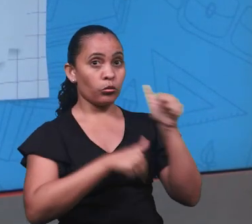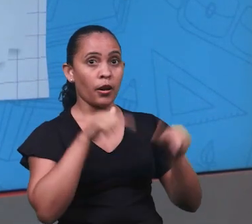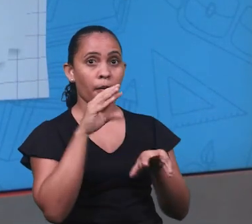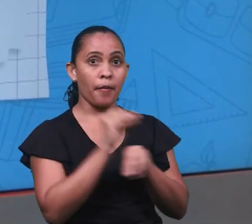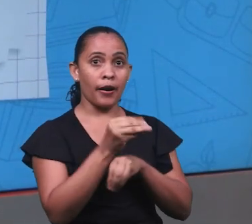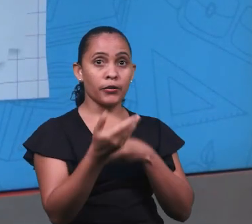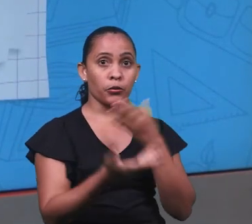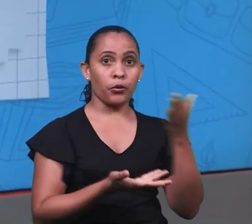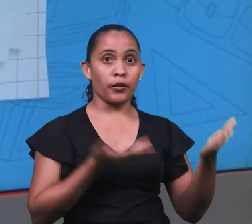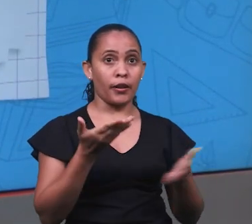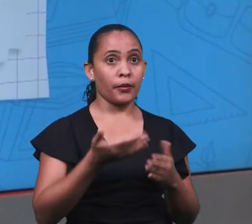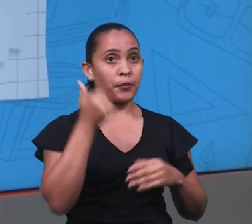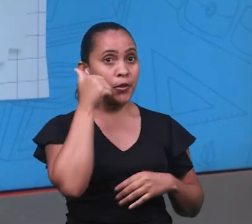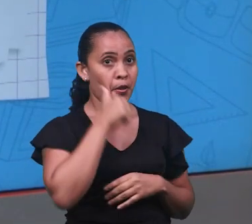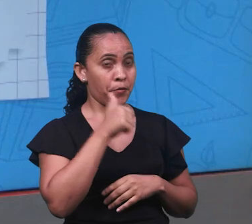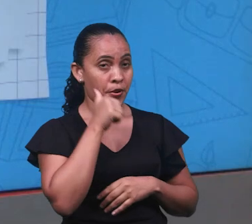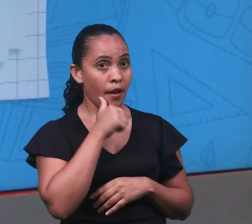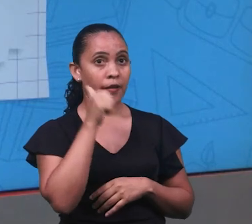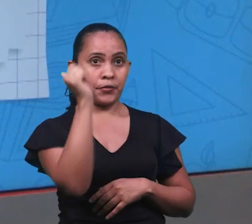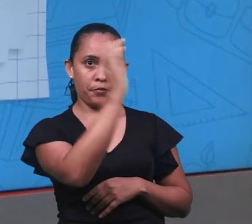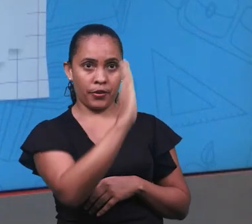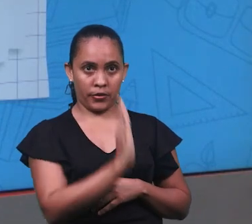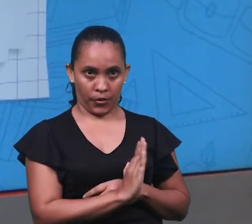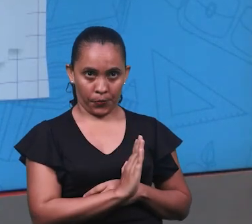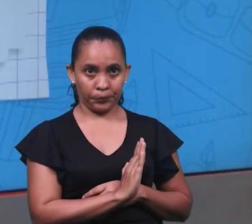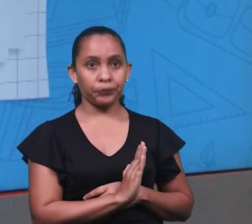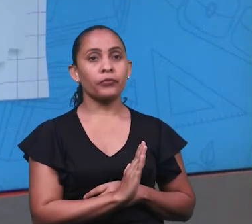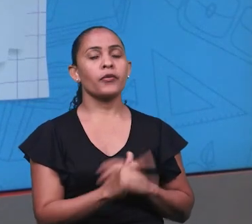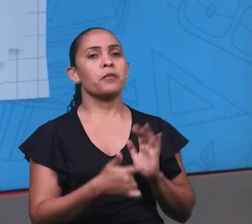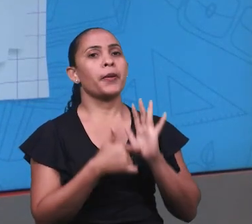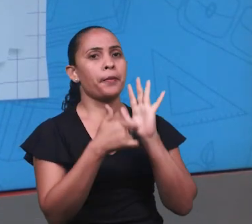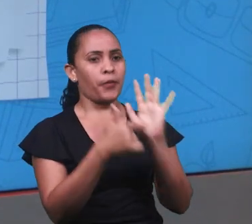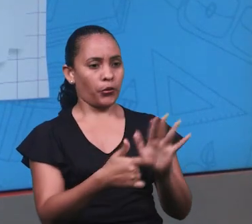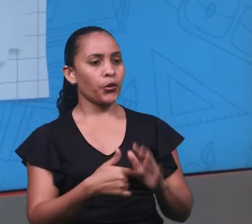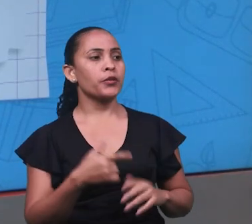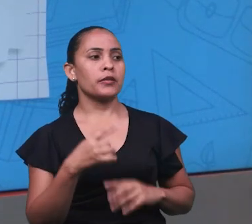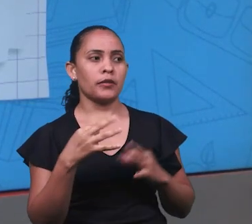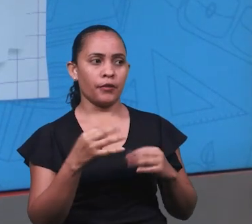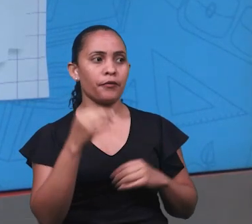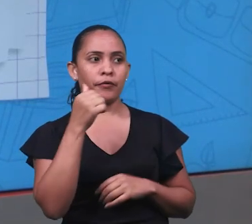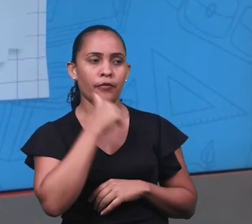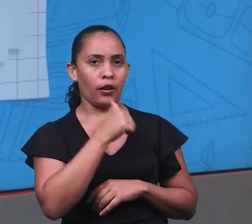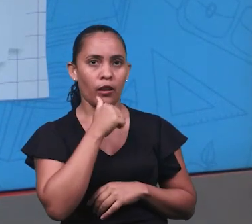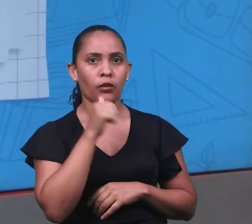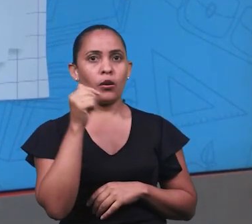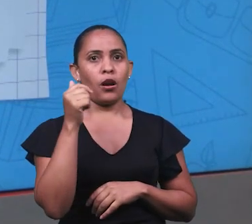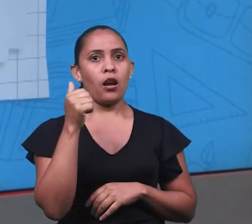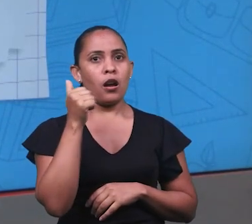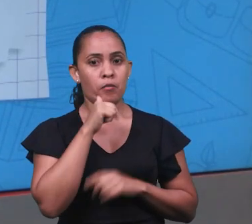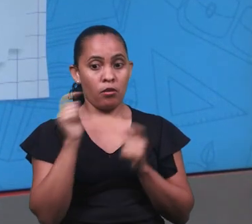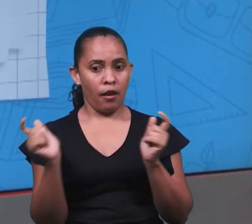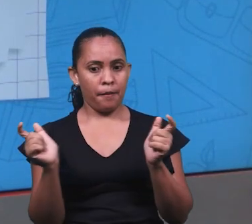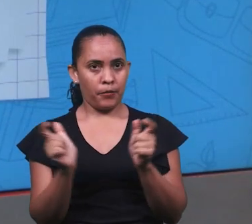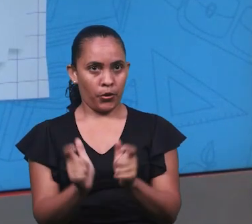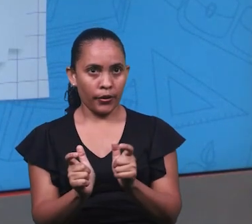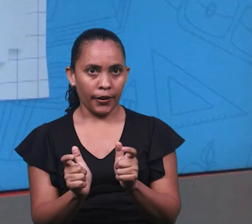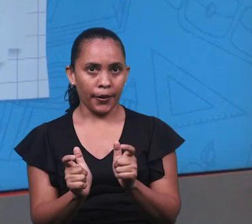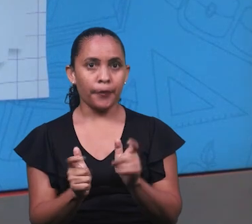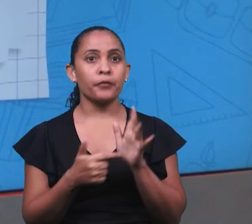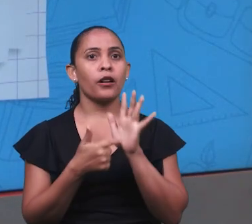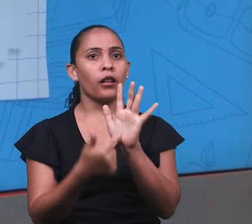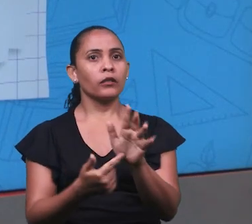cuidado realizado pela mulher no Brasil. Então, primeiro ponto, eu sei que eu estou falando de mulher, é uma minoria, eu estou falando